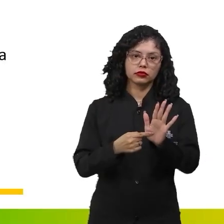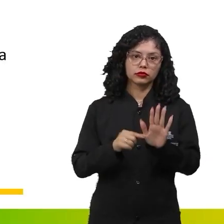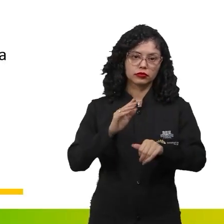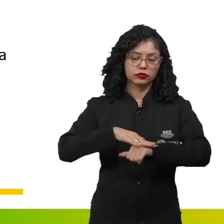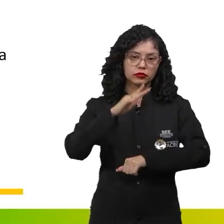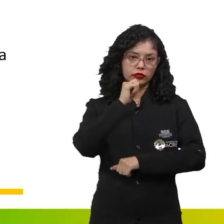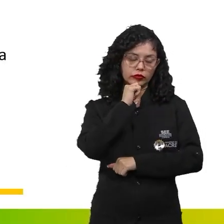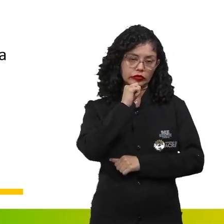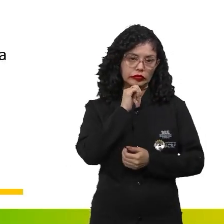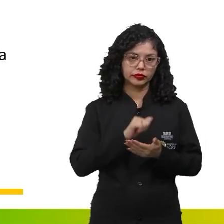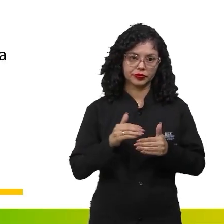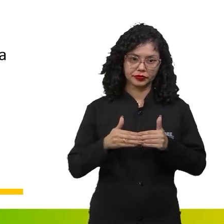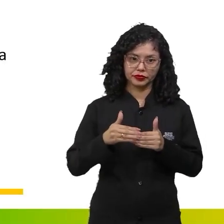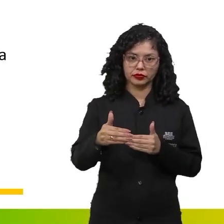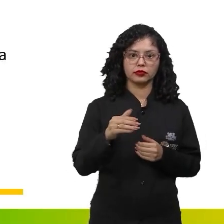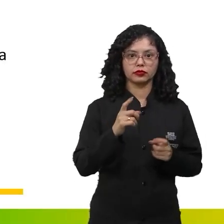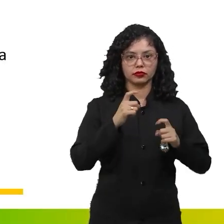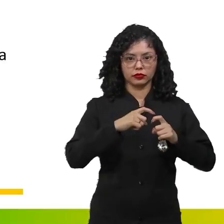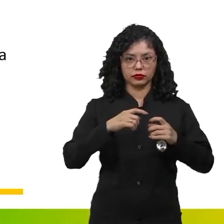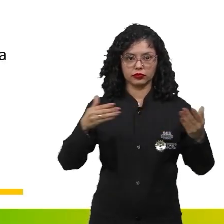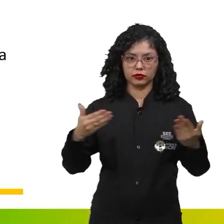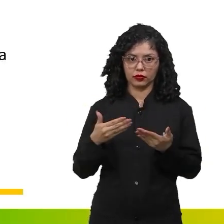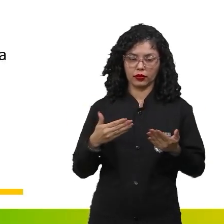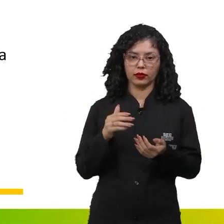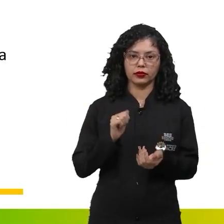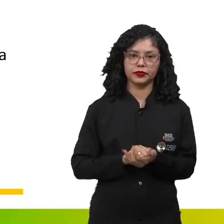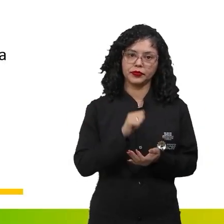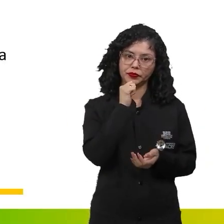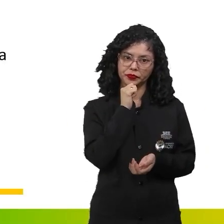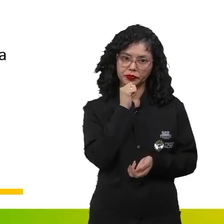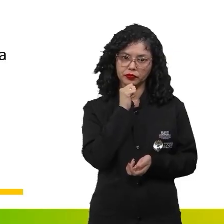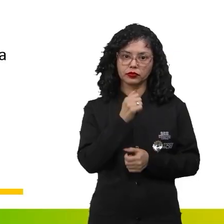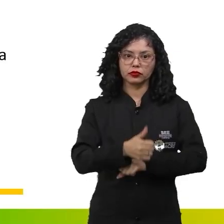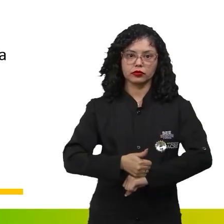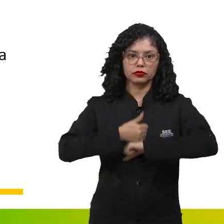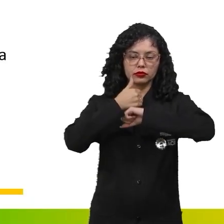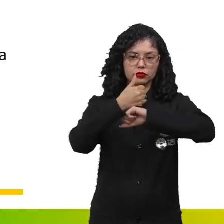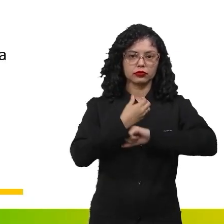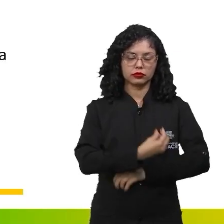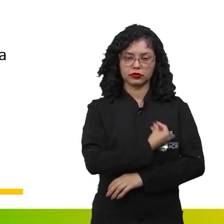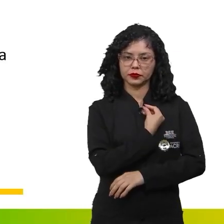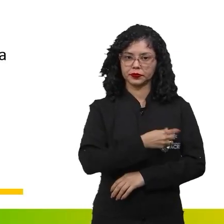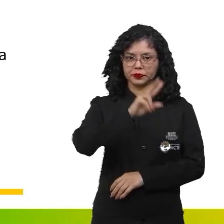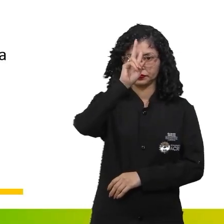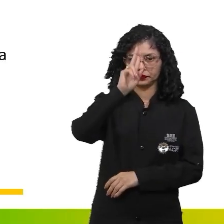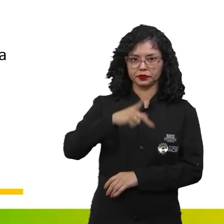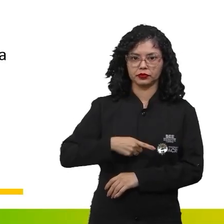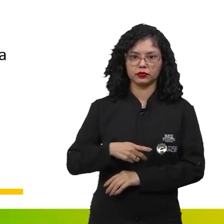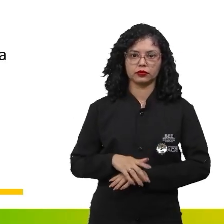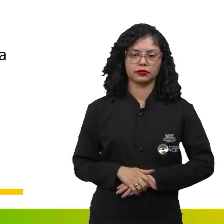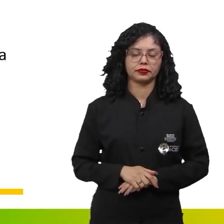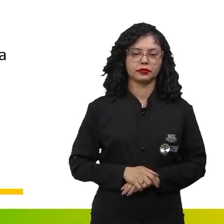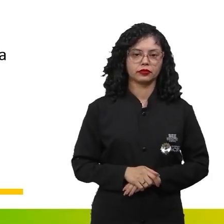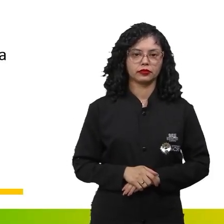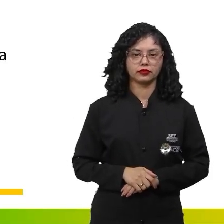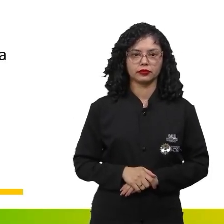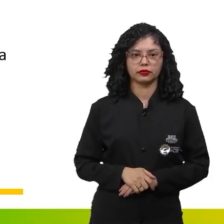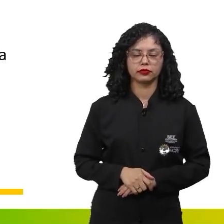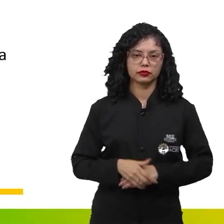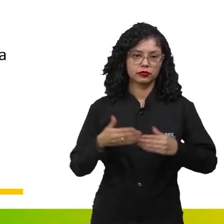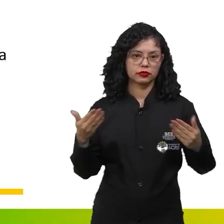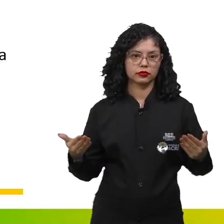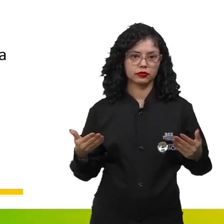dos maiores avanços da medicina moderna, redefinindo a expectativa e a qualidade de vida humana.